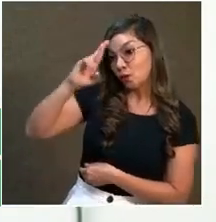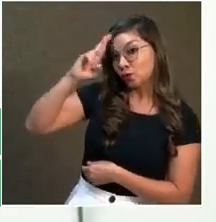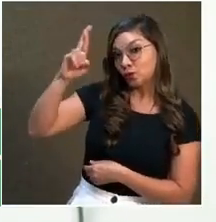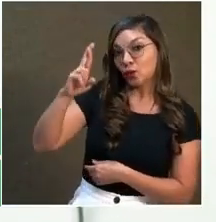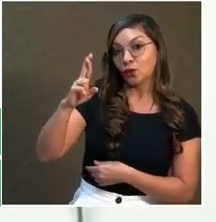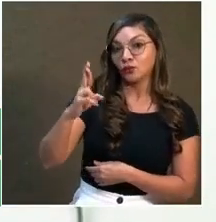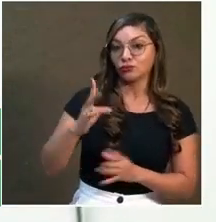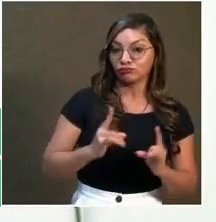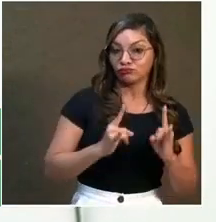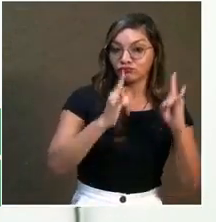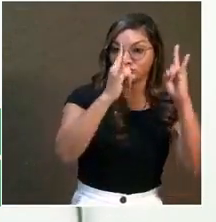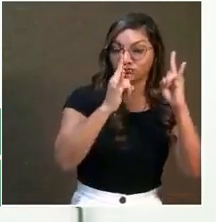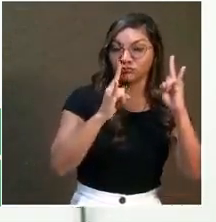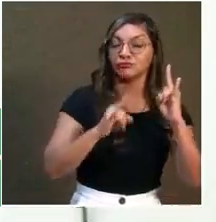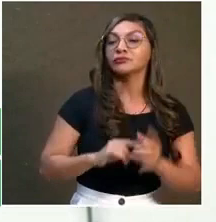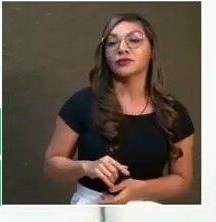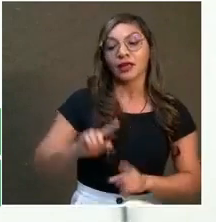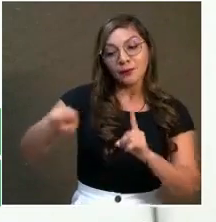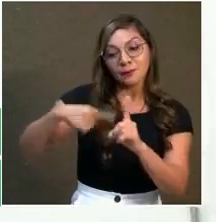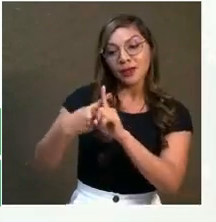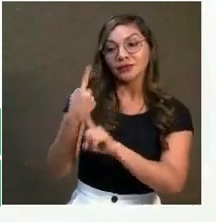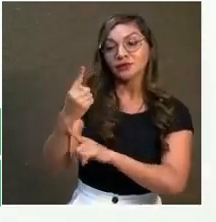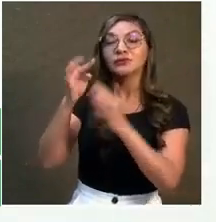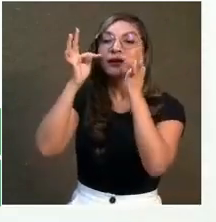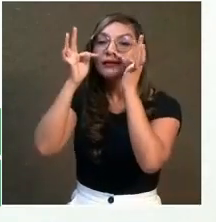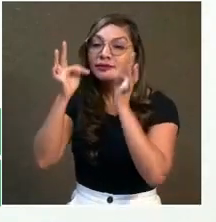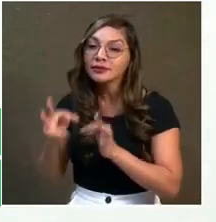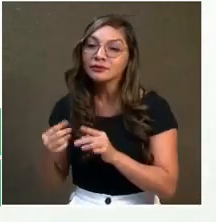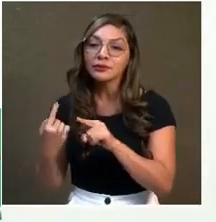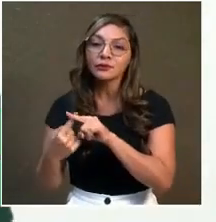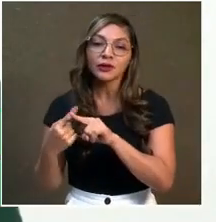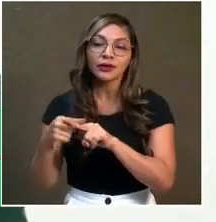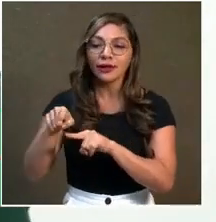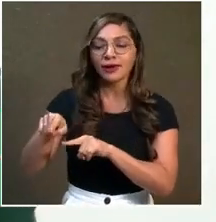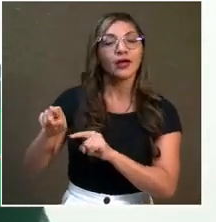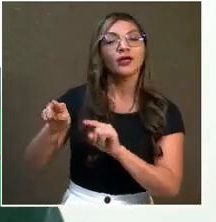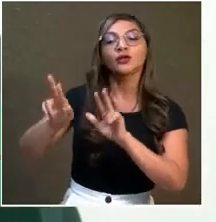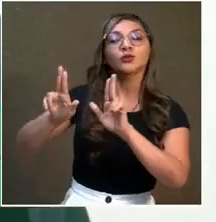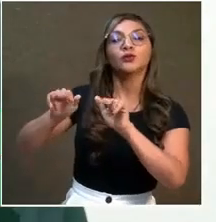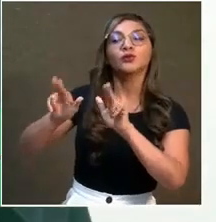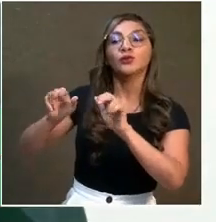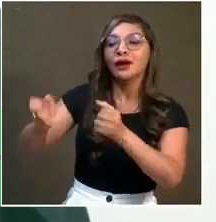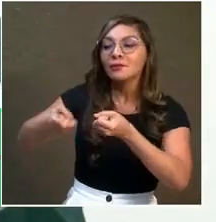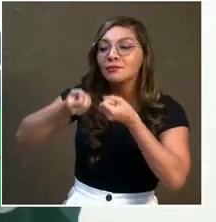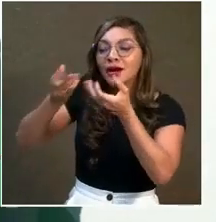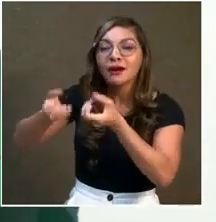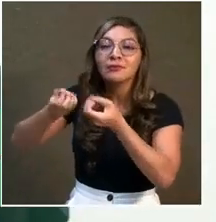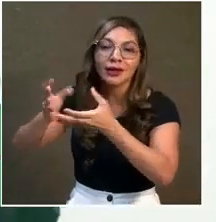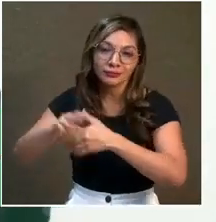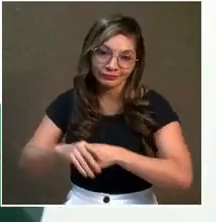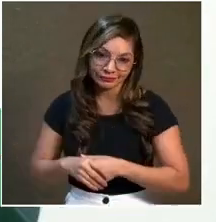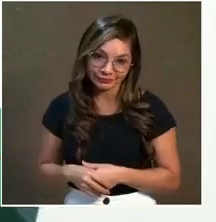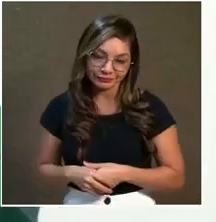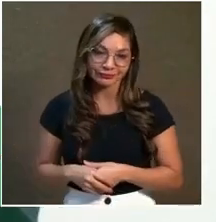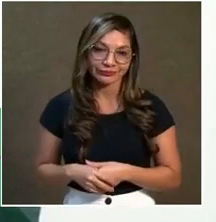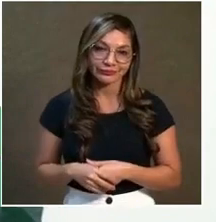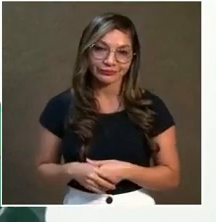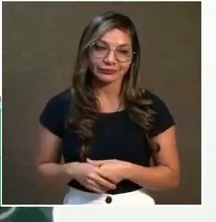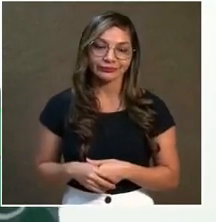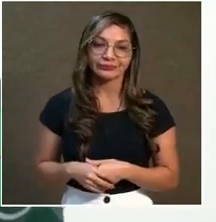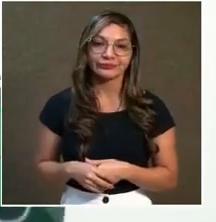apartamento só foi arrolado uma testemunha a mais porque ele nunca tinha sido ouvido. E ele sabia, como vocês viram, de situações